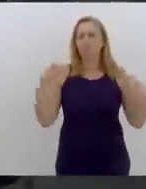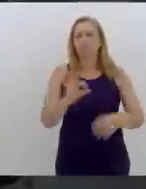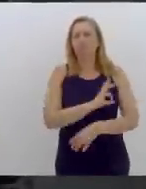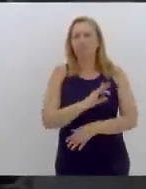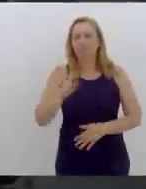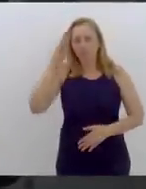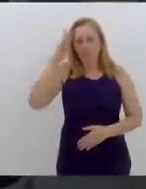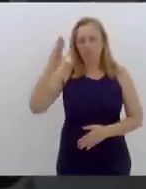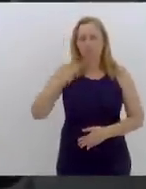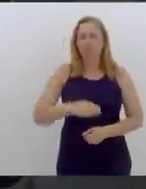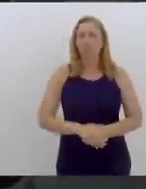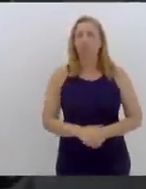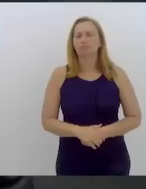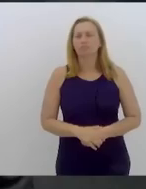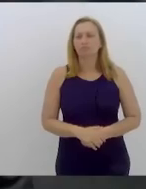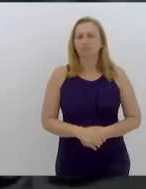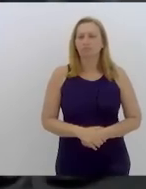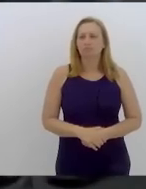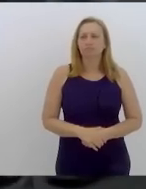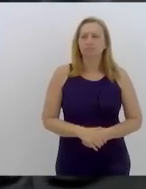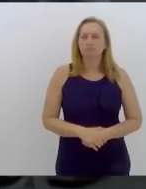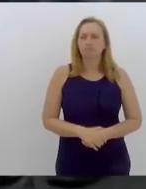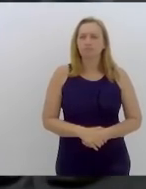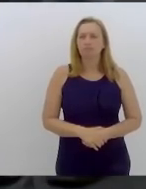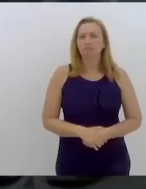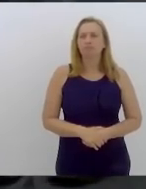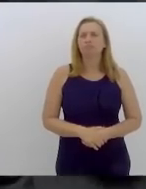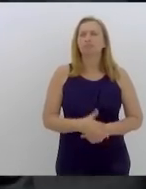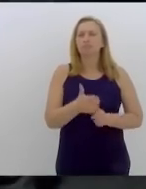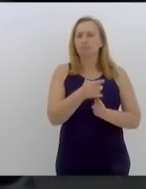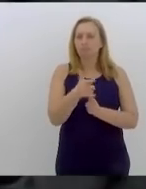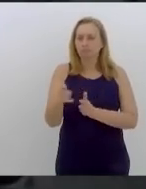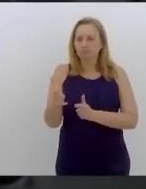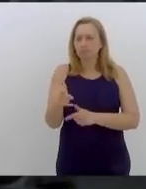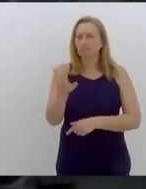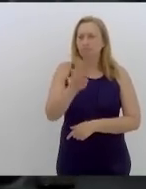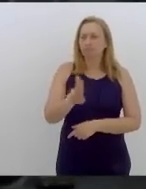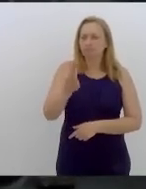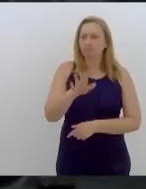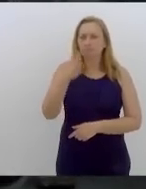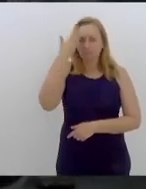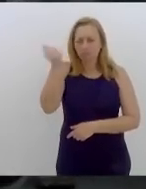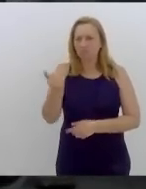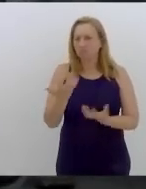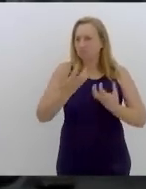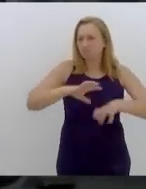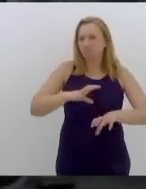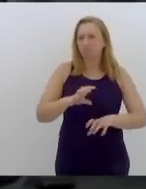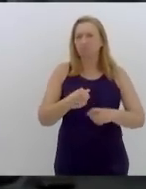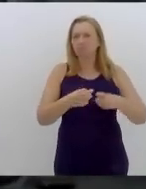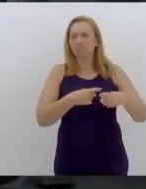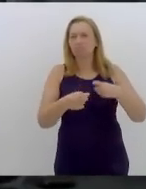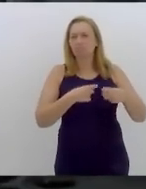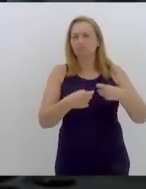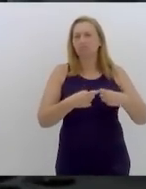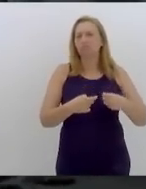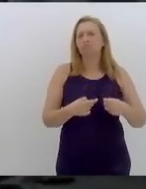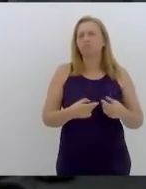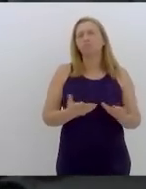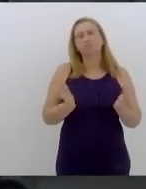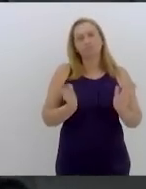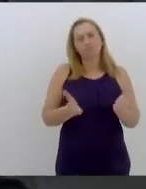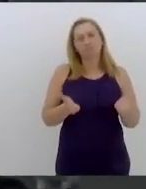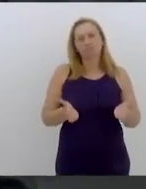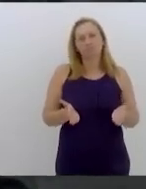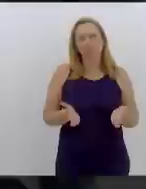exército entendeu Sou dotado de fuzil pistola ponto 30 não gosto de guerra sou Pacificador agora